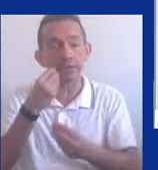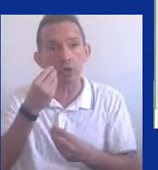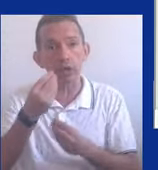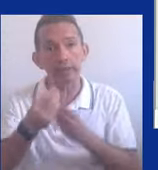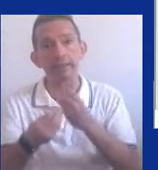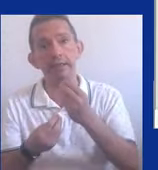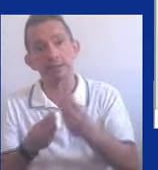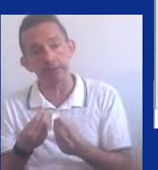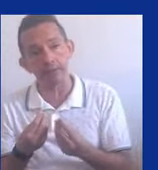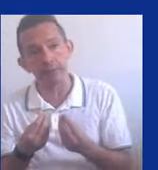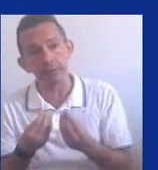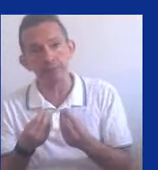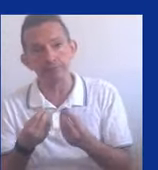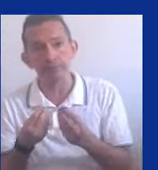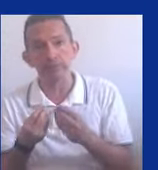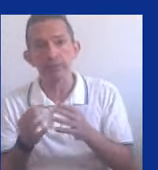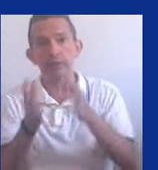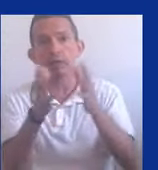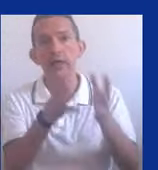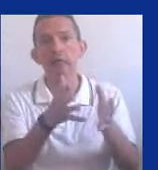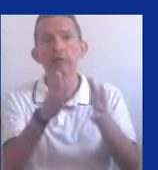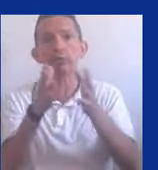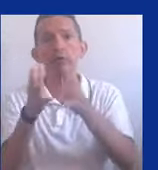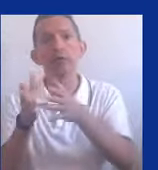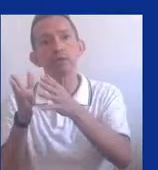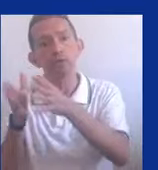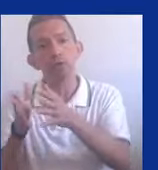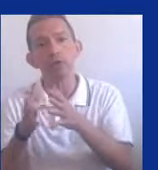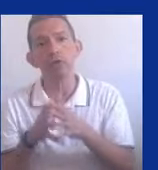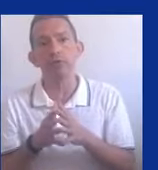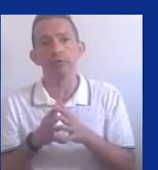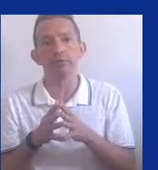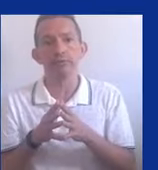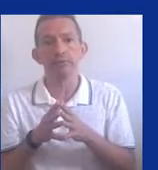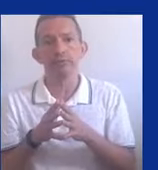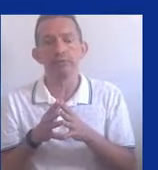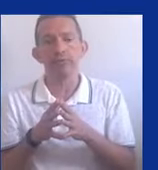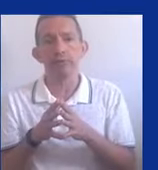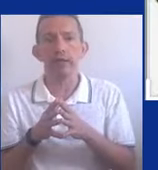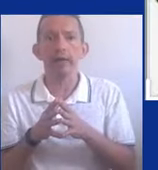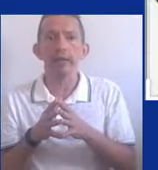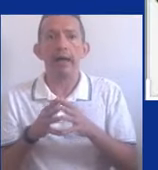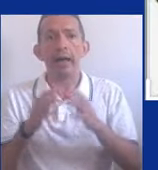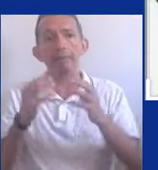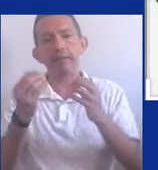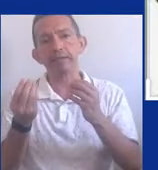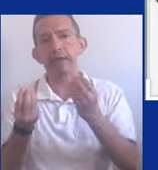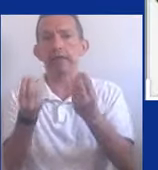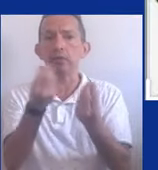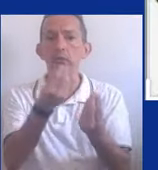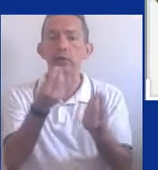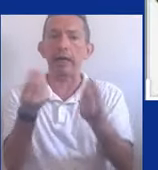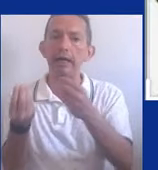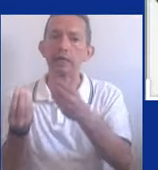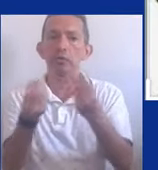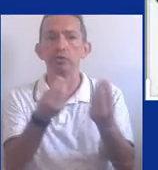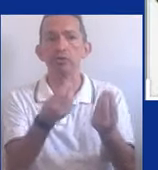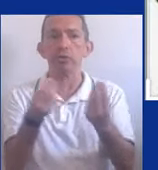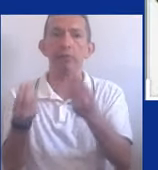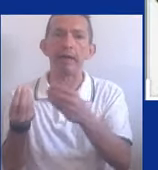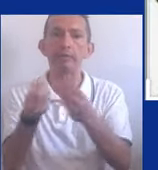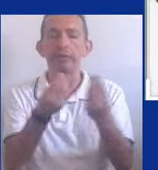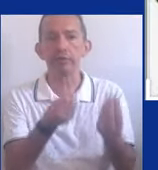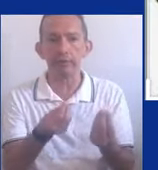ou desorganização das moléculas proteicas do coloide, tá? Apesar que no caso